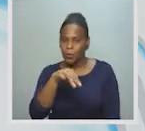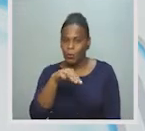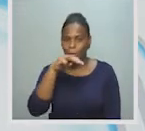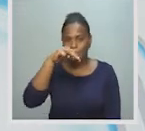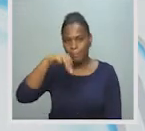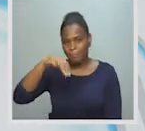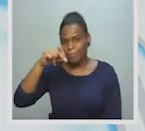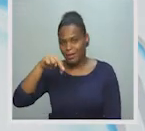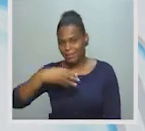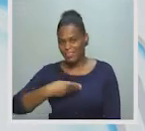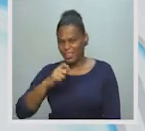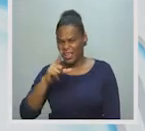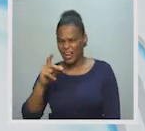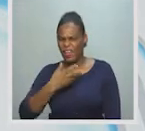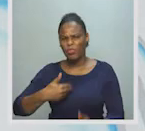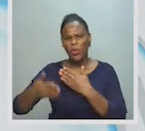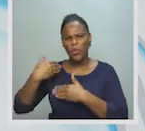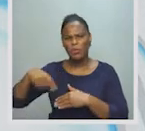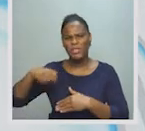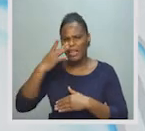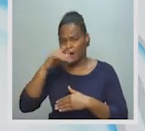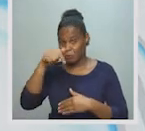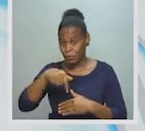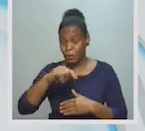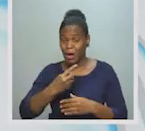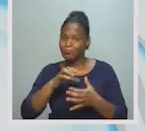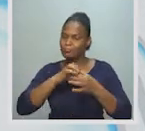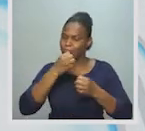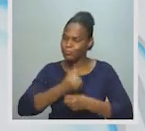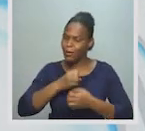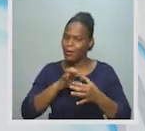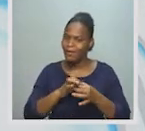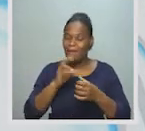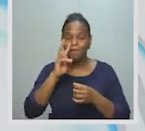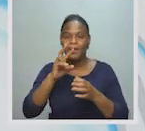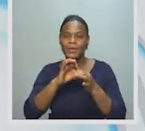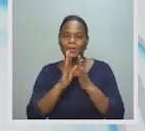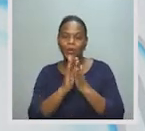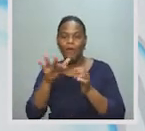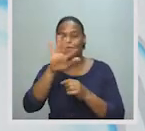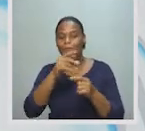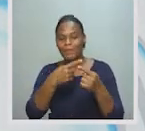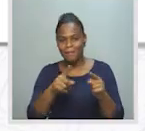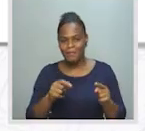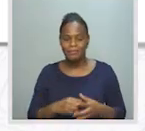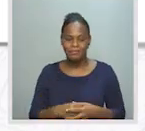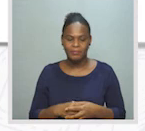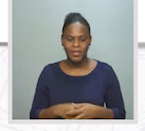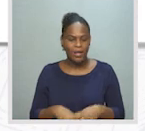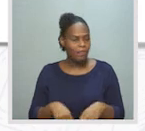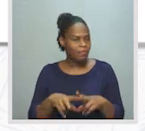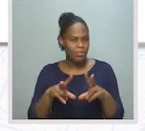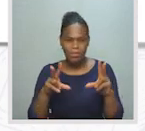Mandela, que é para consolidar, para que nós possamos ver a religião de uma outra forma.